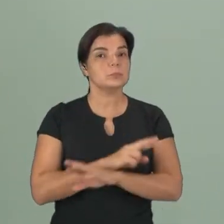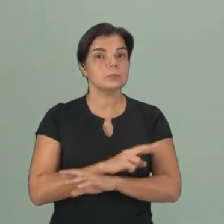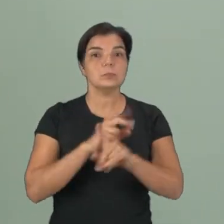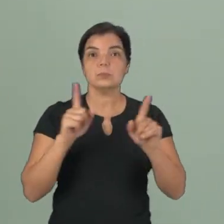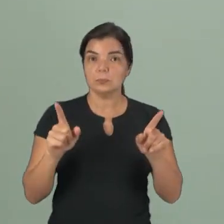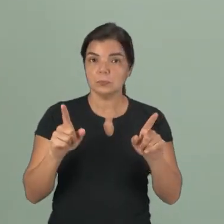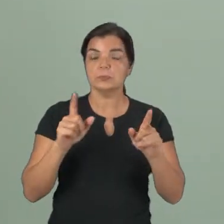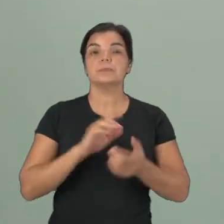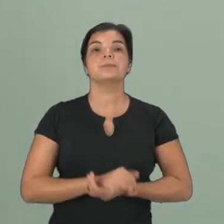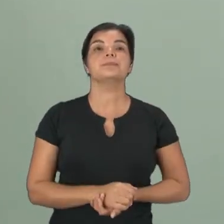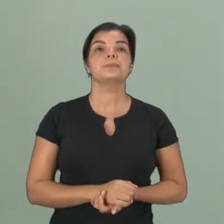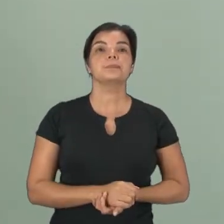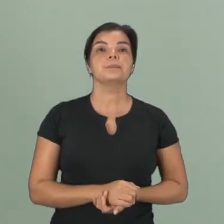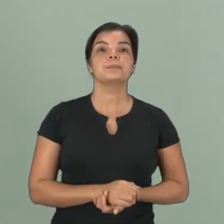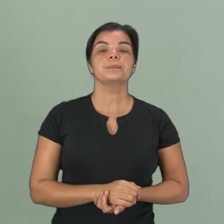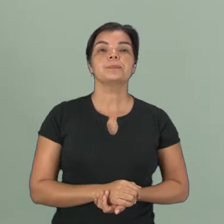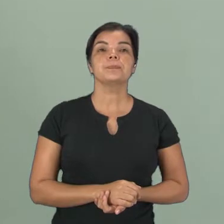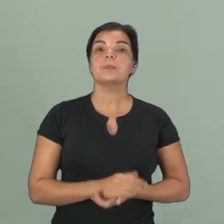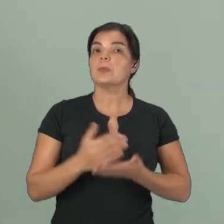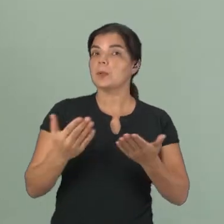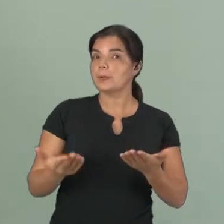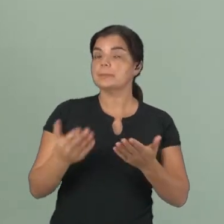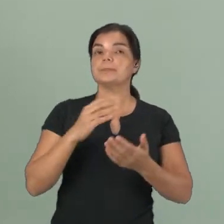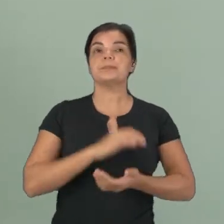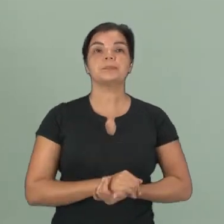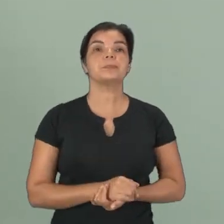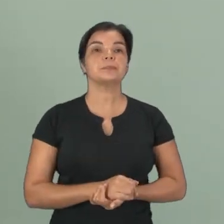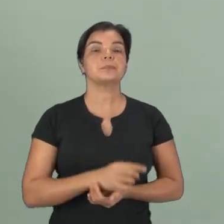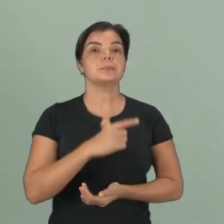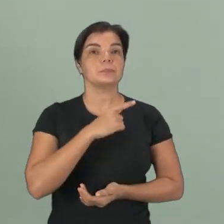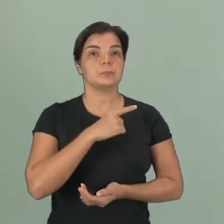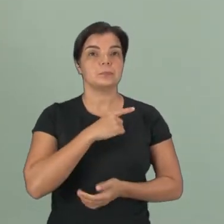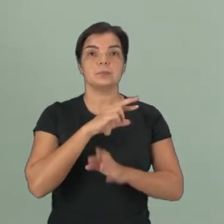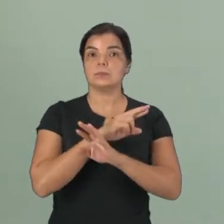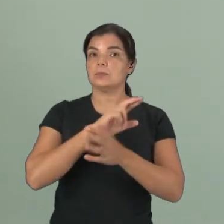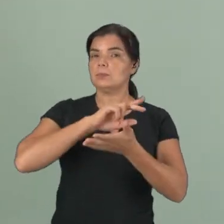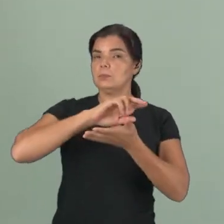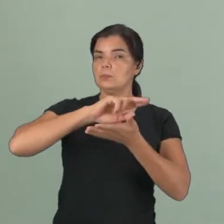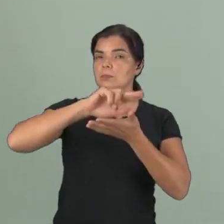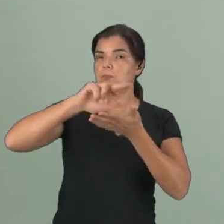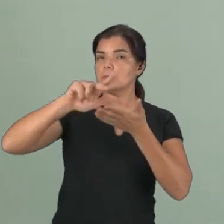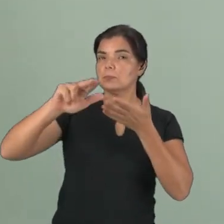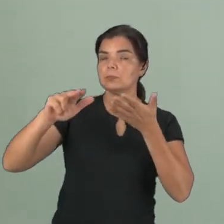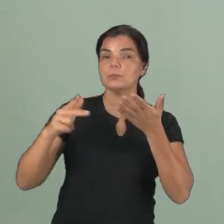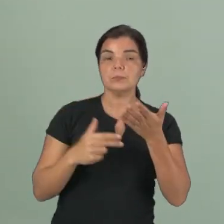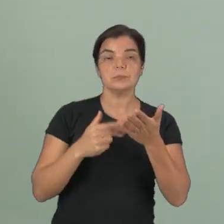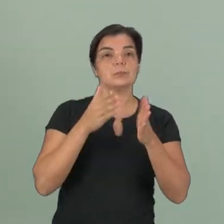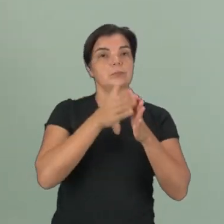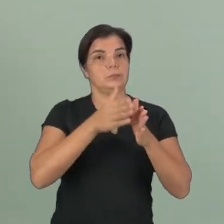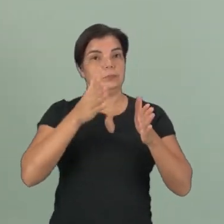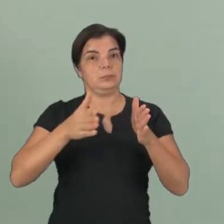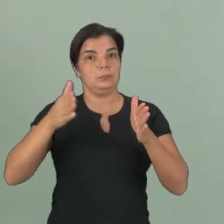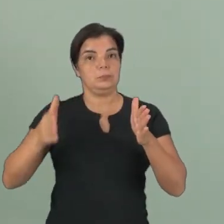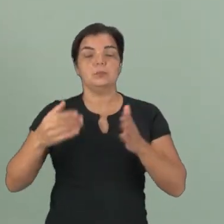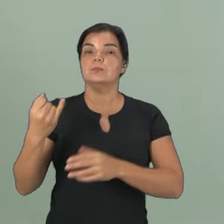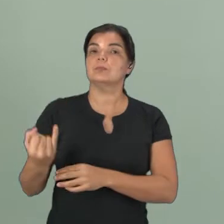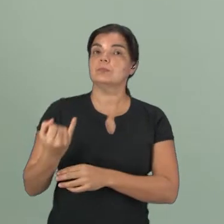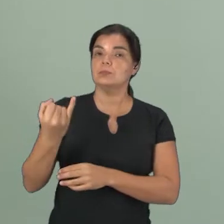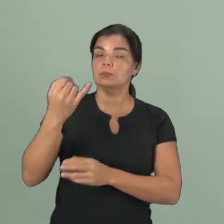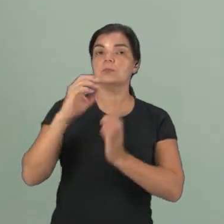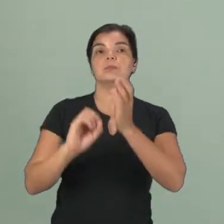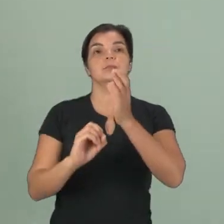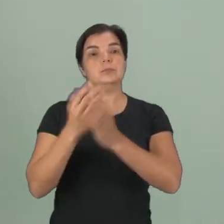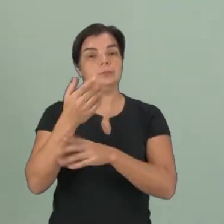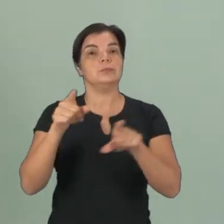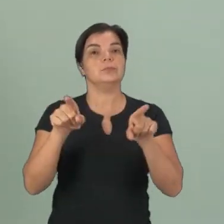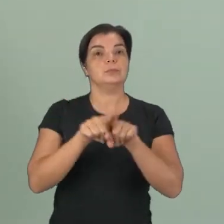formas diferentes, certo? Tanto é que a gente tem diversos períodos onde cada um é marcado por um